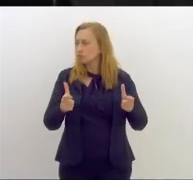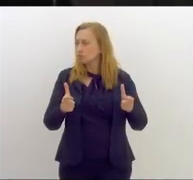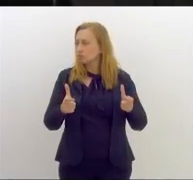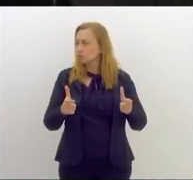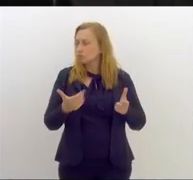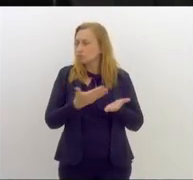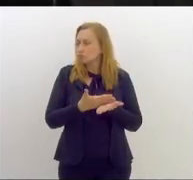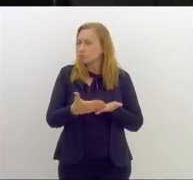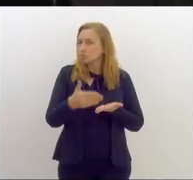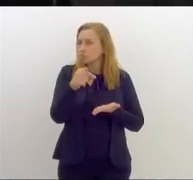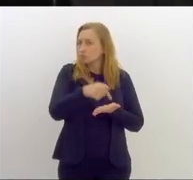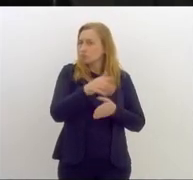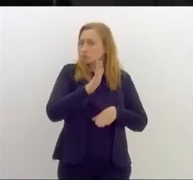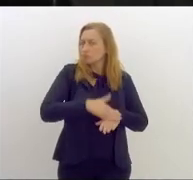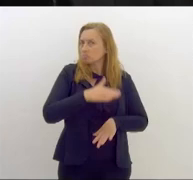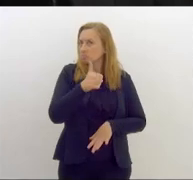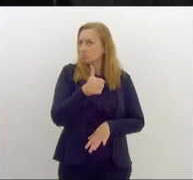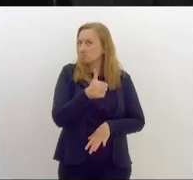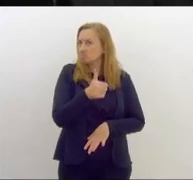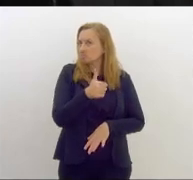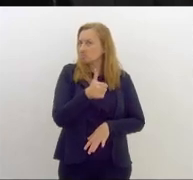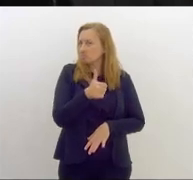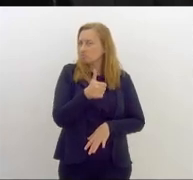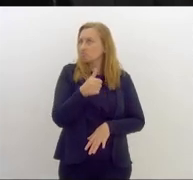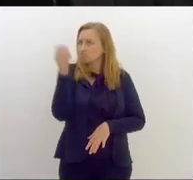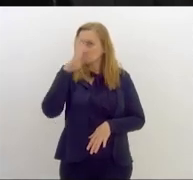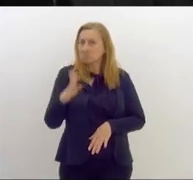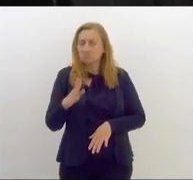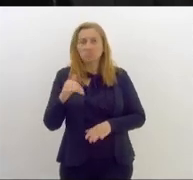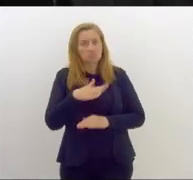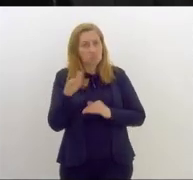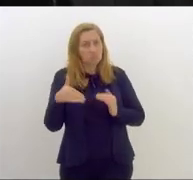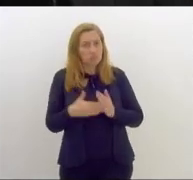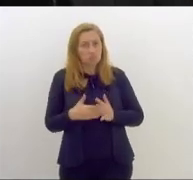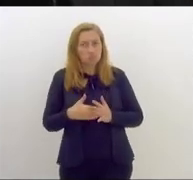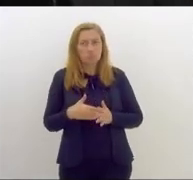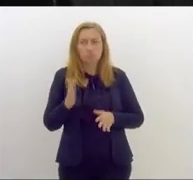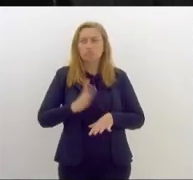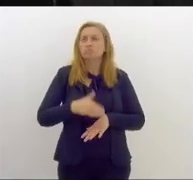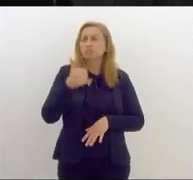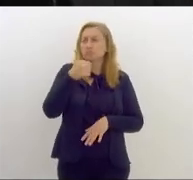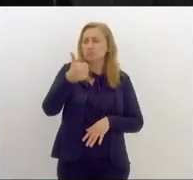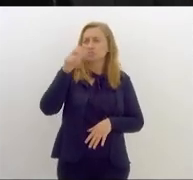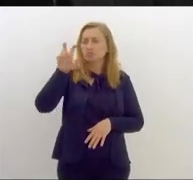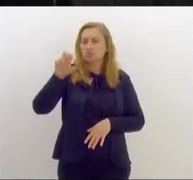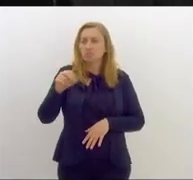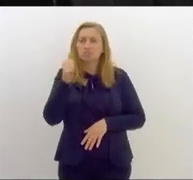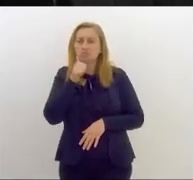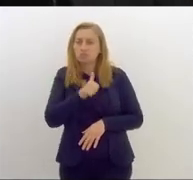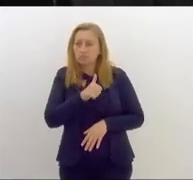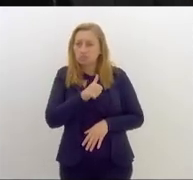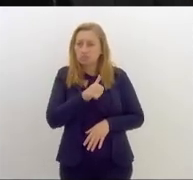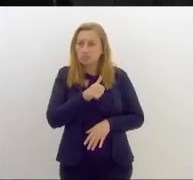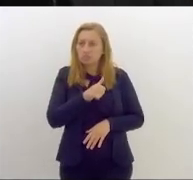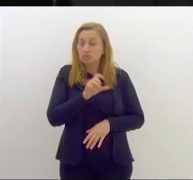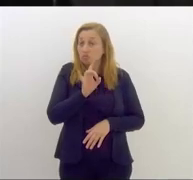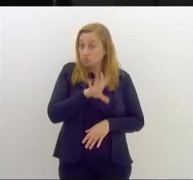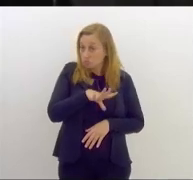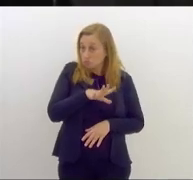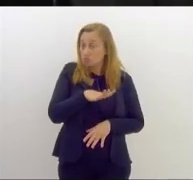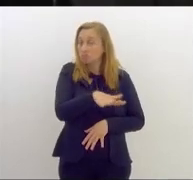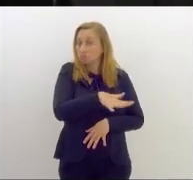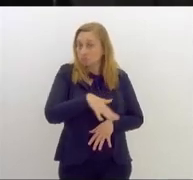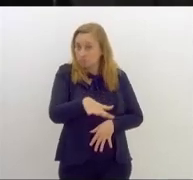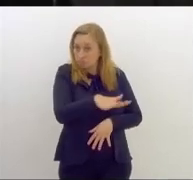se iniciou aqui com mais de grupo do Brasil inteiro de mais de 150 mulheres só dessa